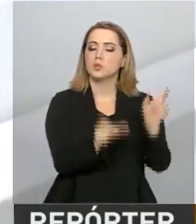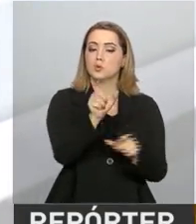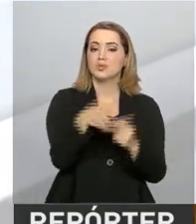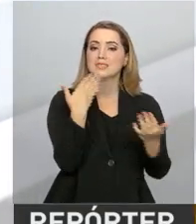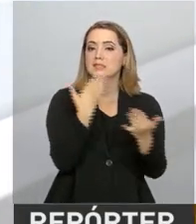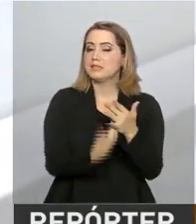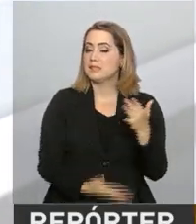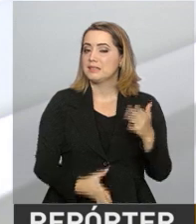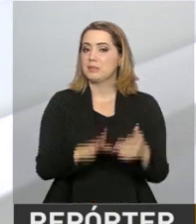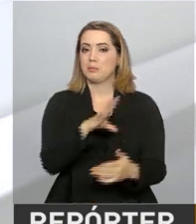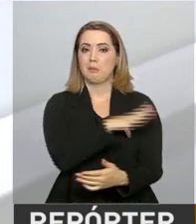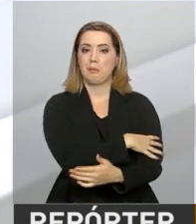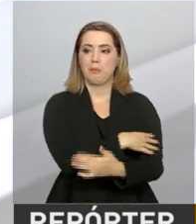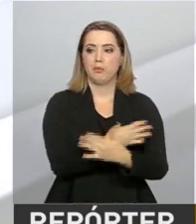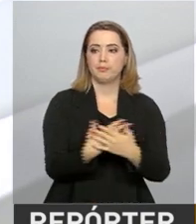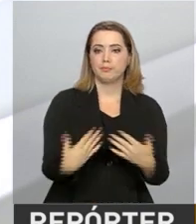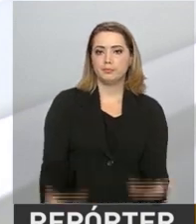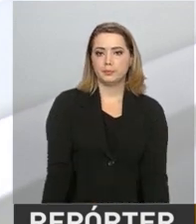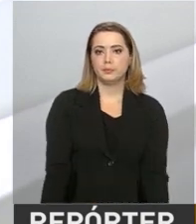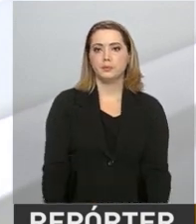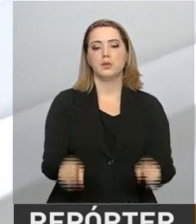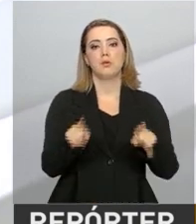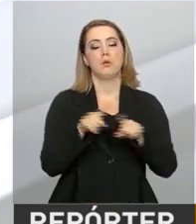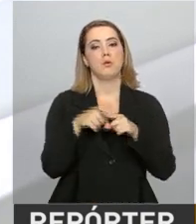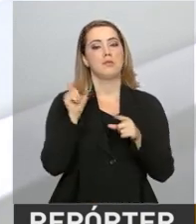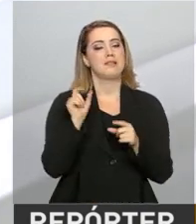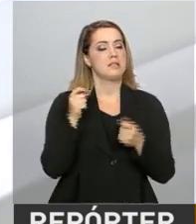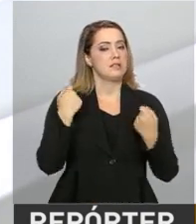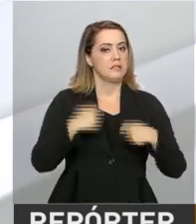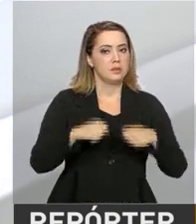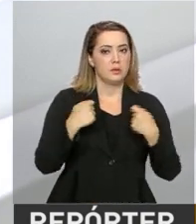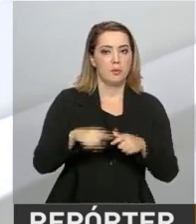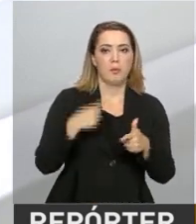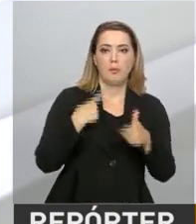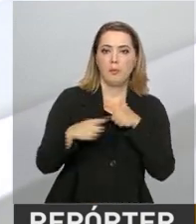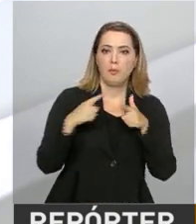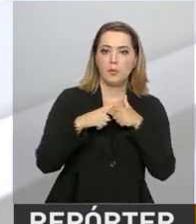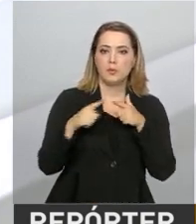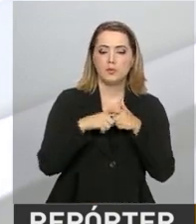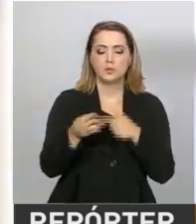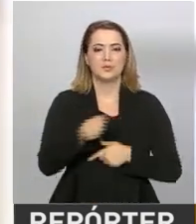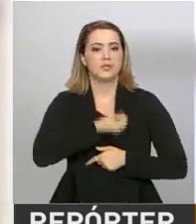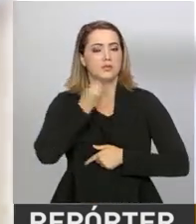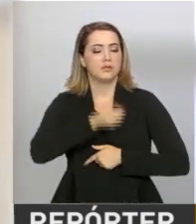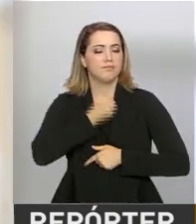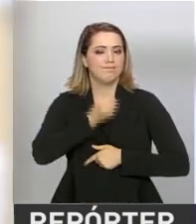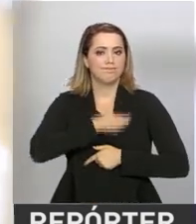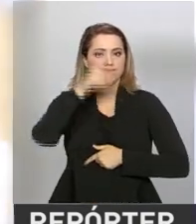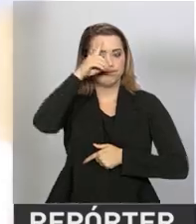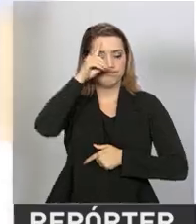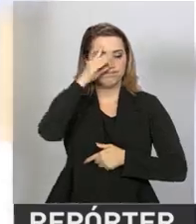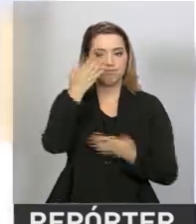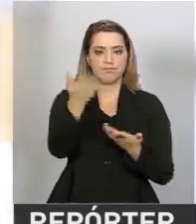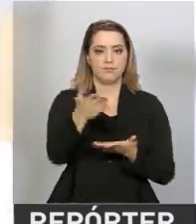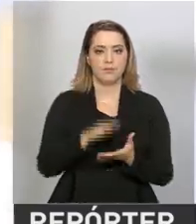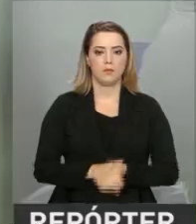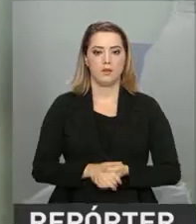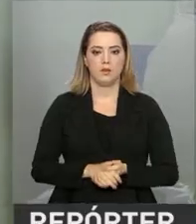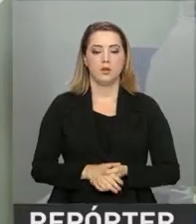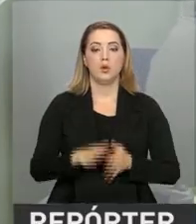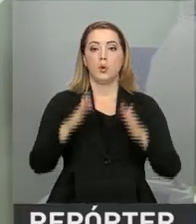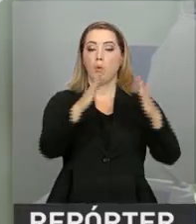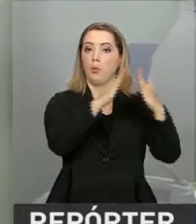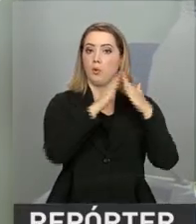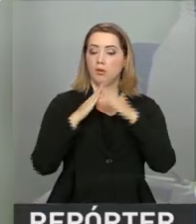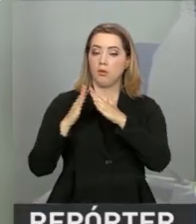funcionais acentuadas que prejudicam nas atividades de vida diária para Eliane o trabalho no apartamento